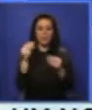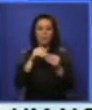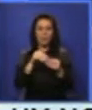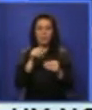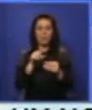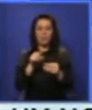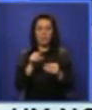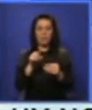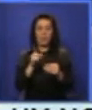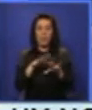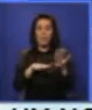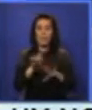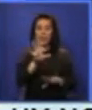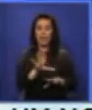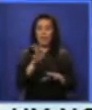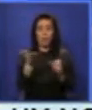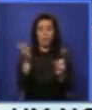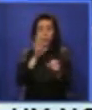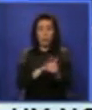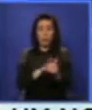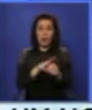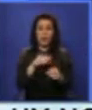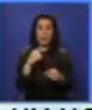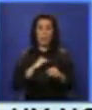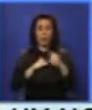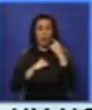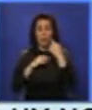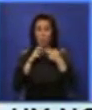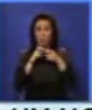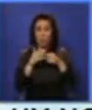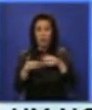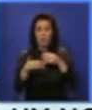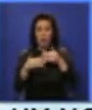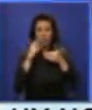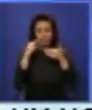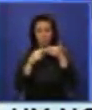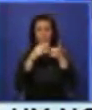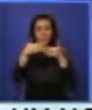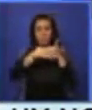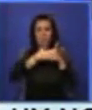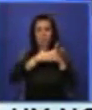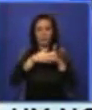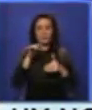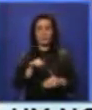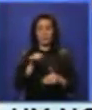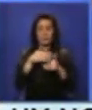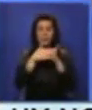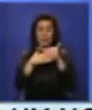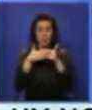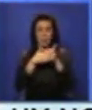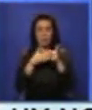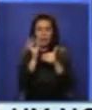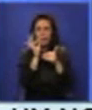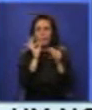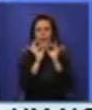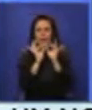colocado por cima de um dente que está com problemas, não é? Exatamente. Então, estas lâminas, estamos a falar de coisas